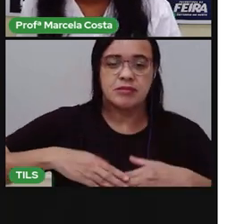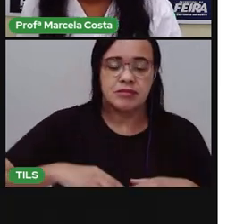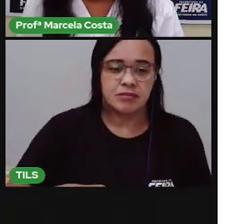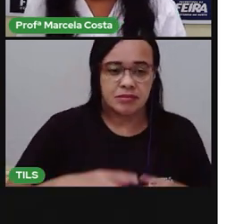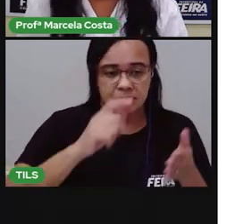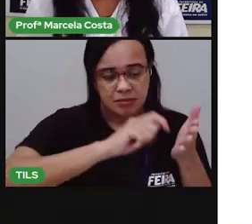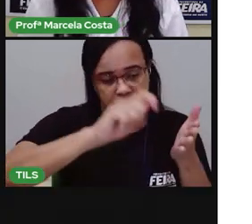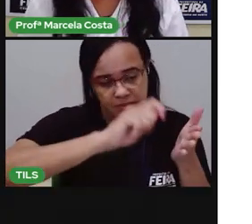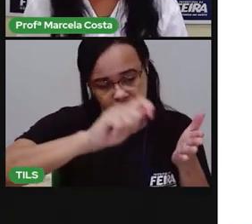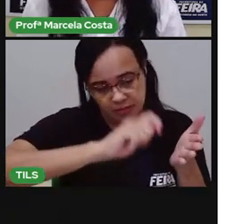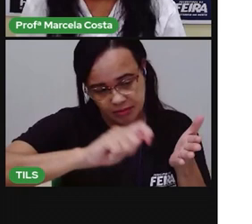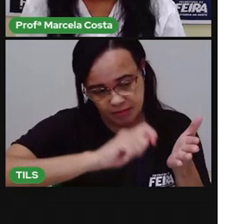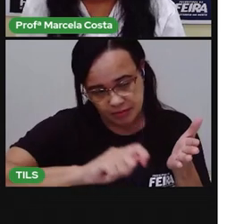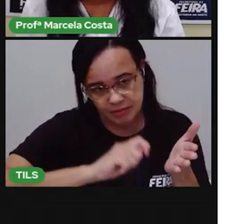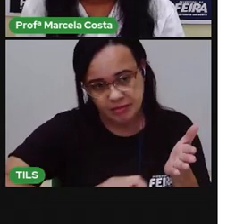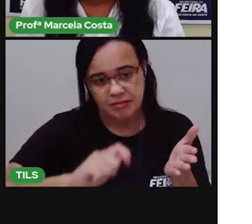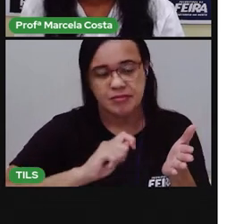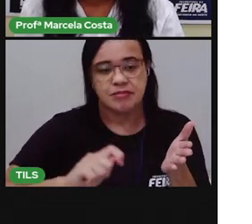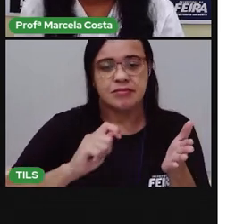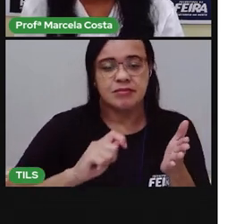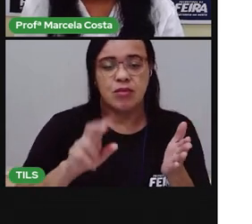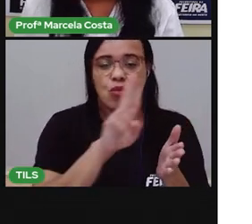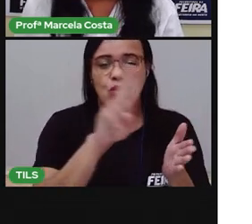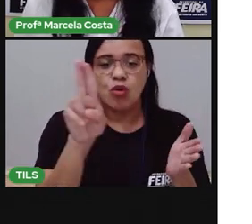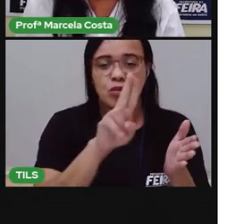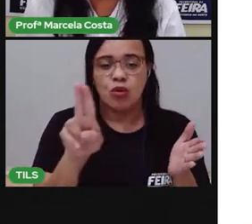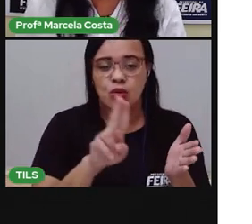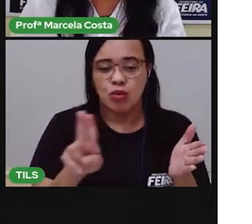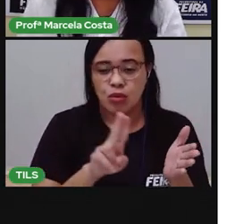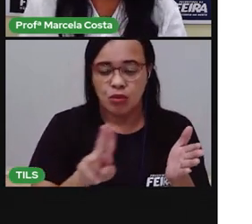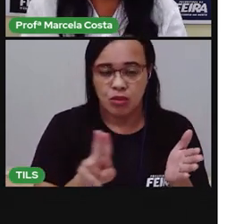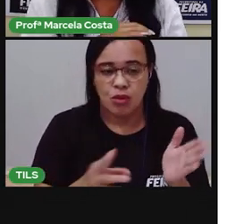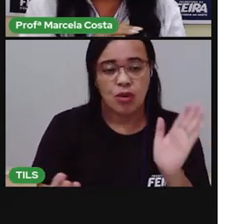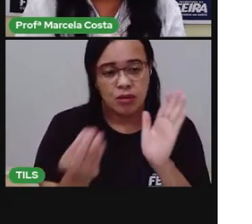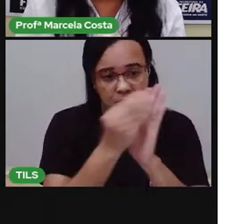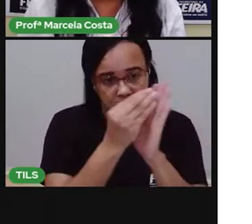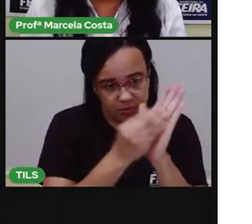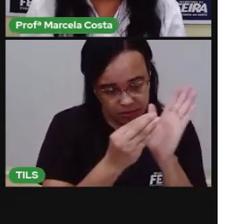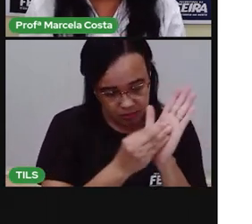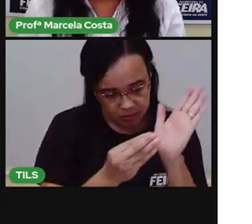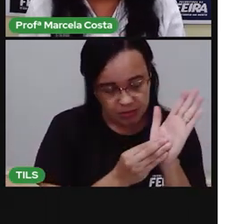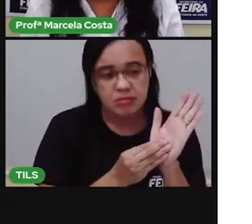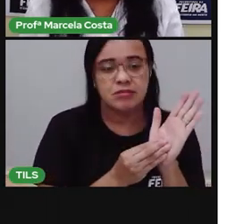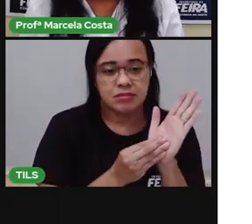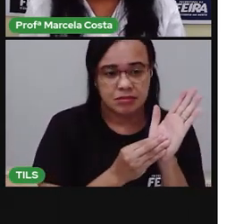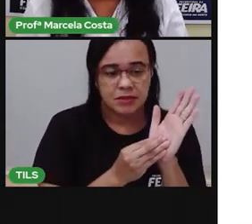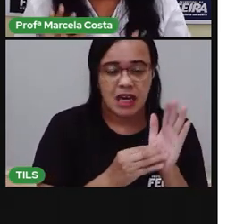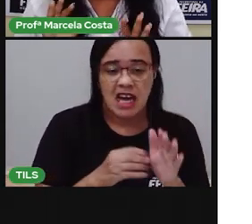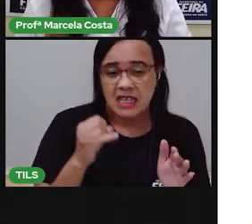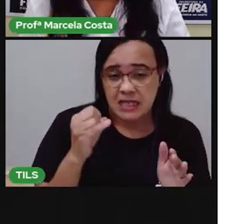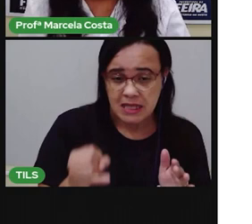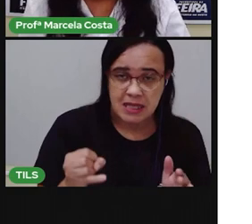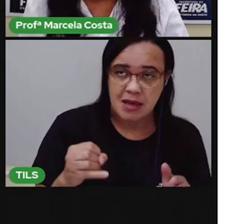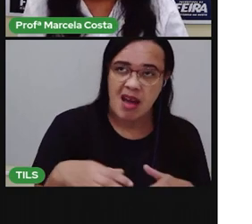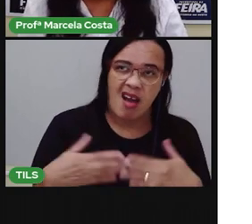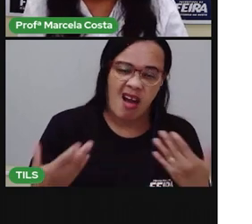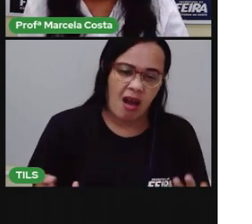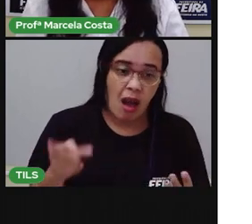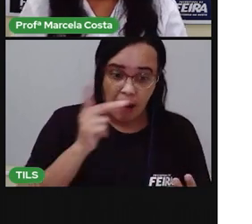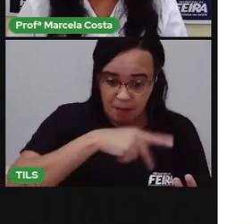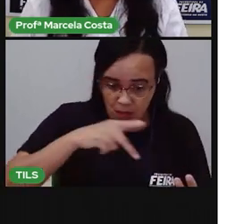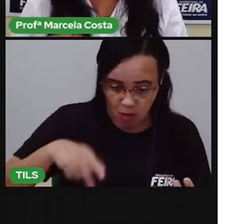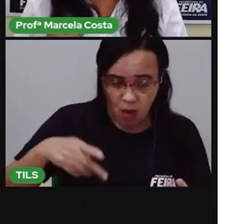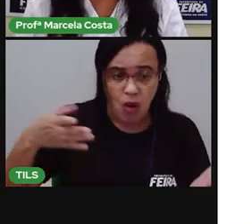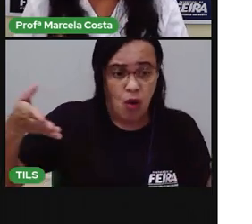bom? Não esqueça, se você achar, não, para Marcela hoje está indo muito rápido. Não se